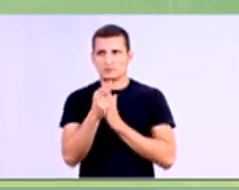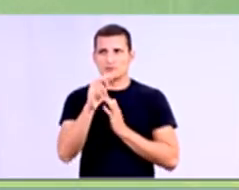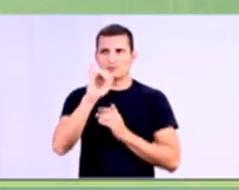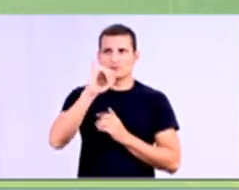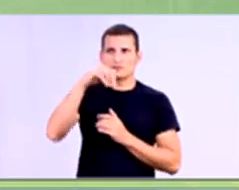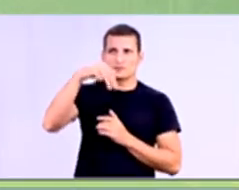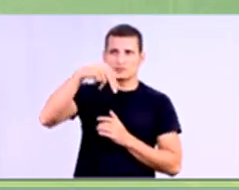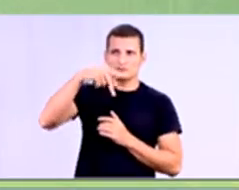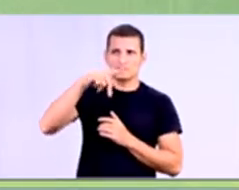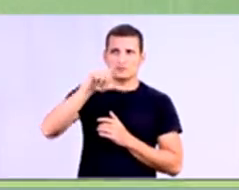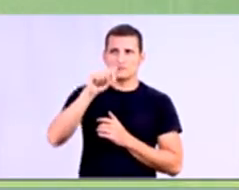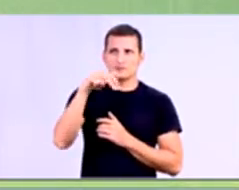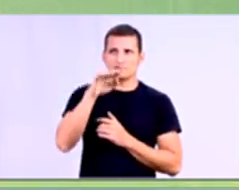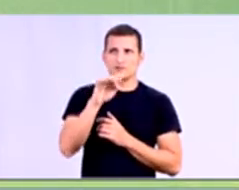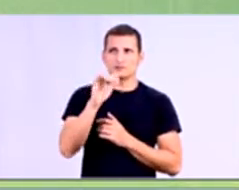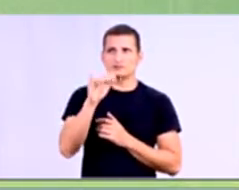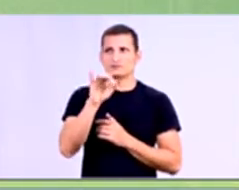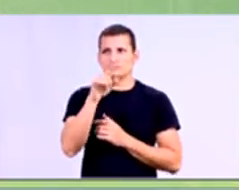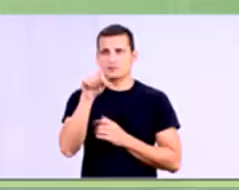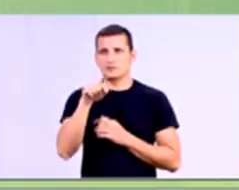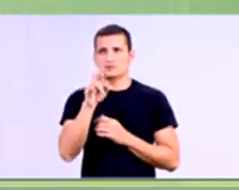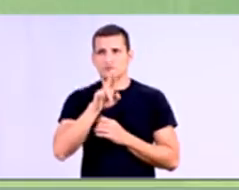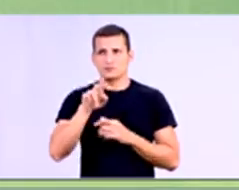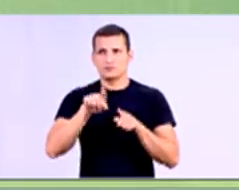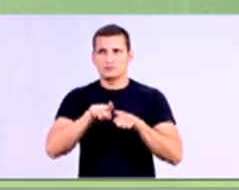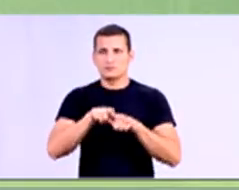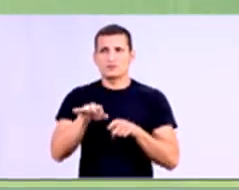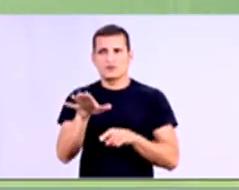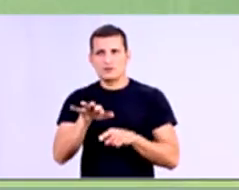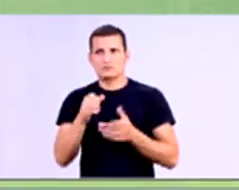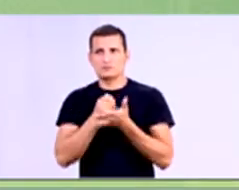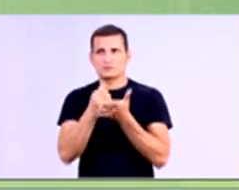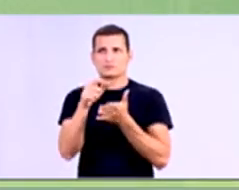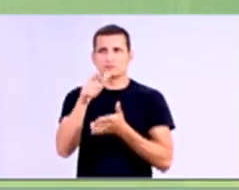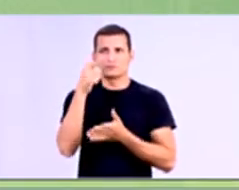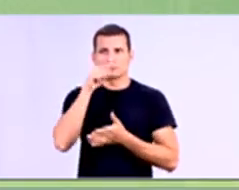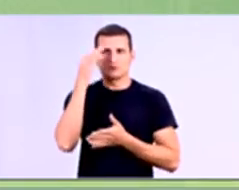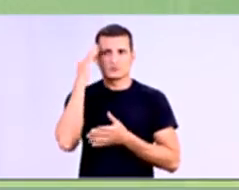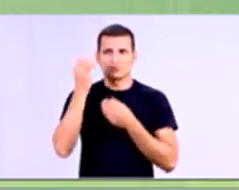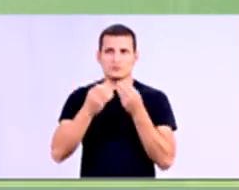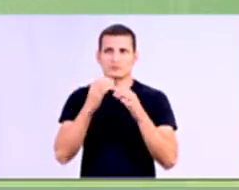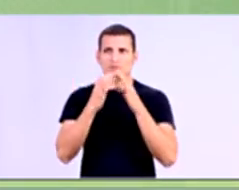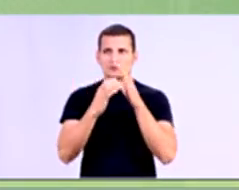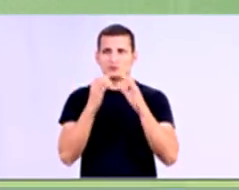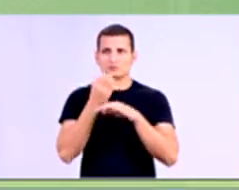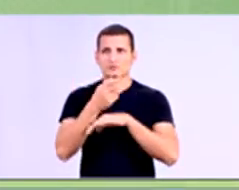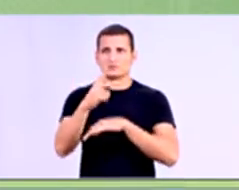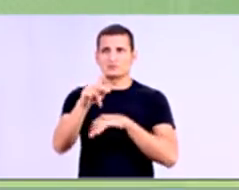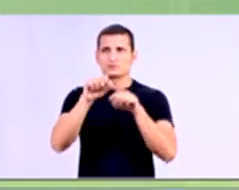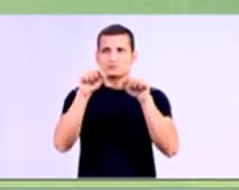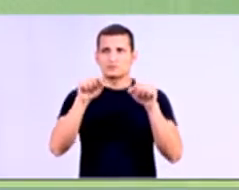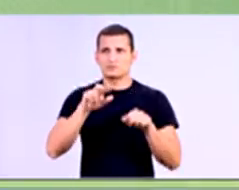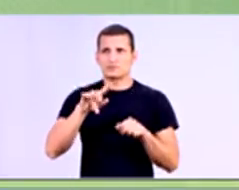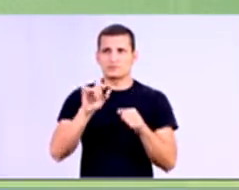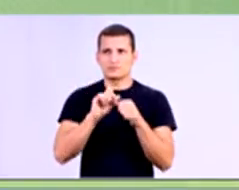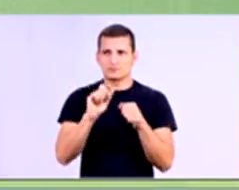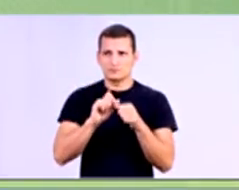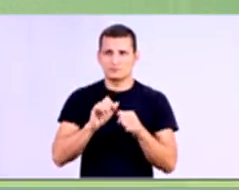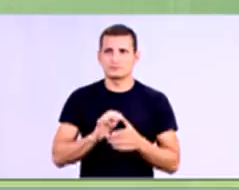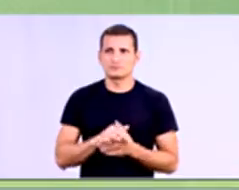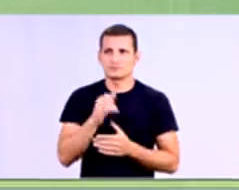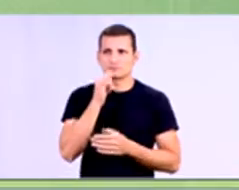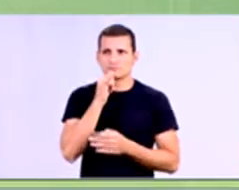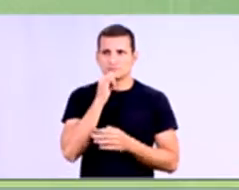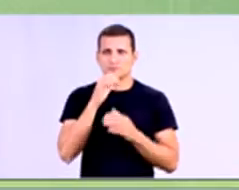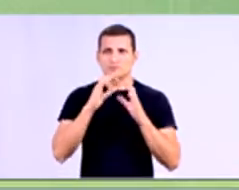também é utilizado pela área de suporte, para ele conseguir entender qual é a comunicação externa que seu software vai fazer. E aí um